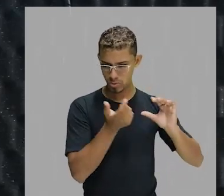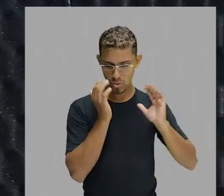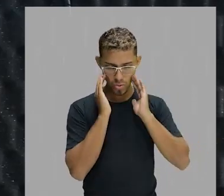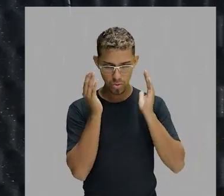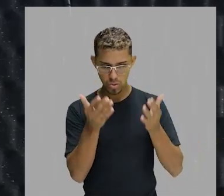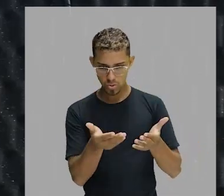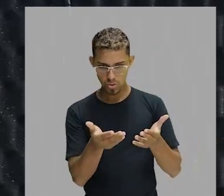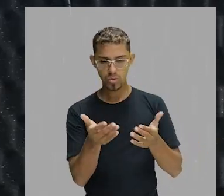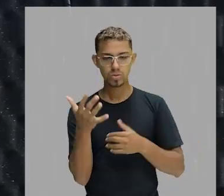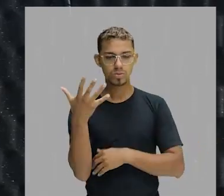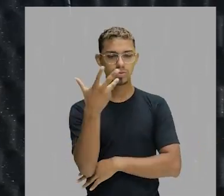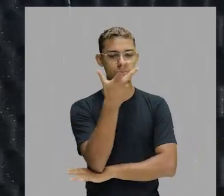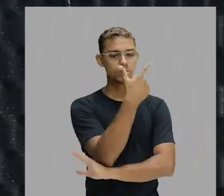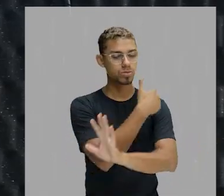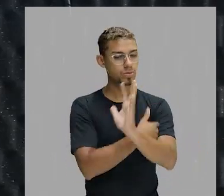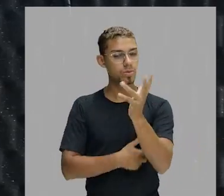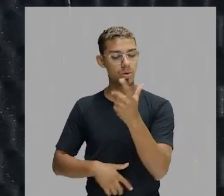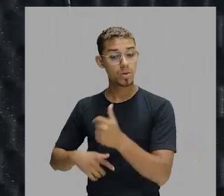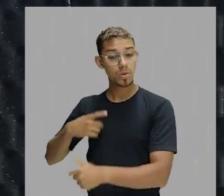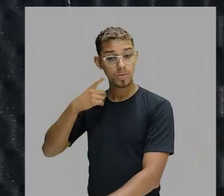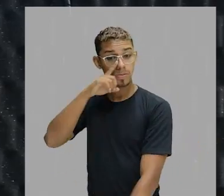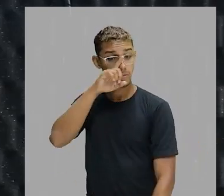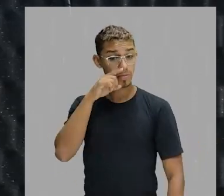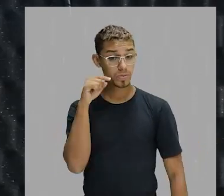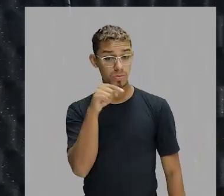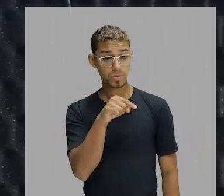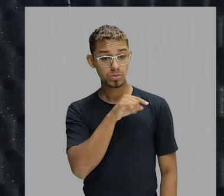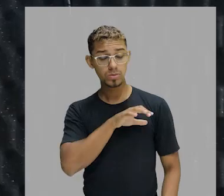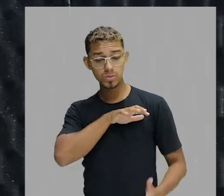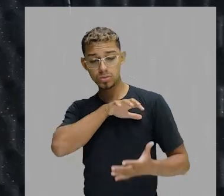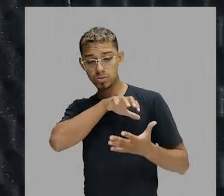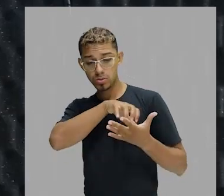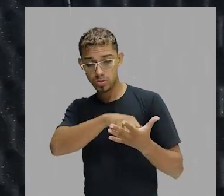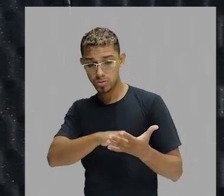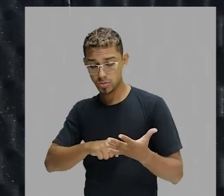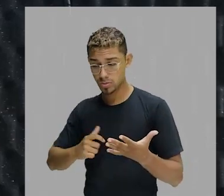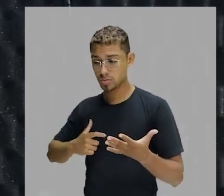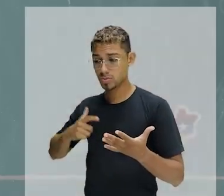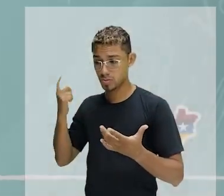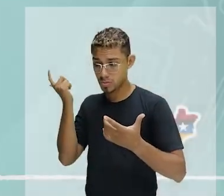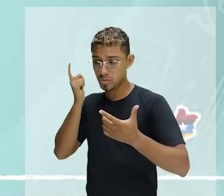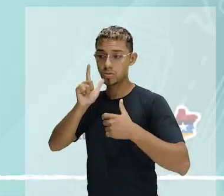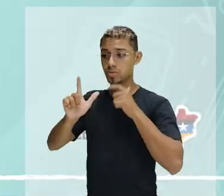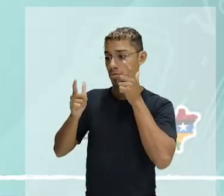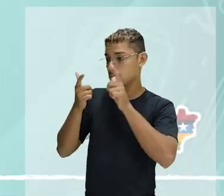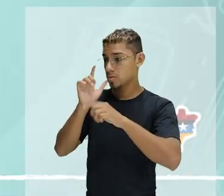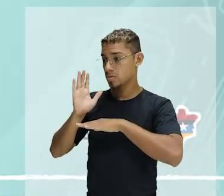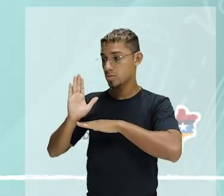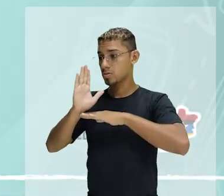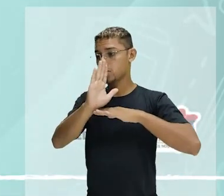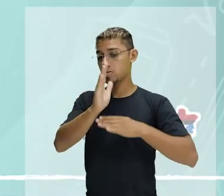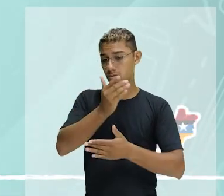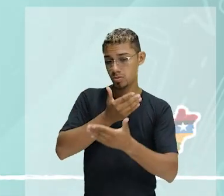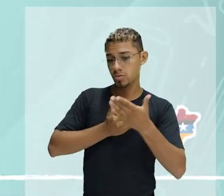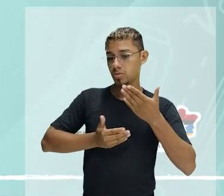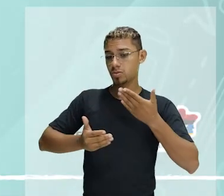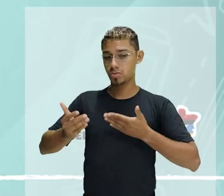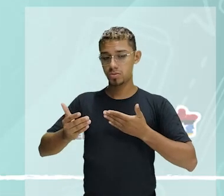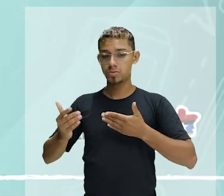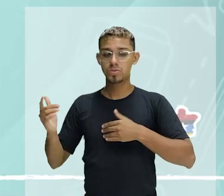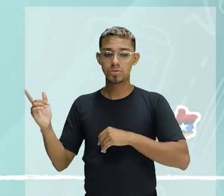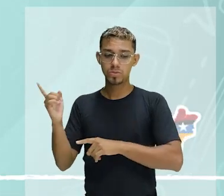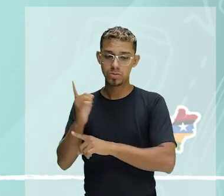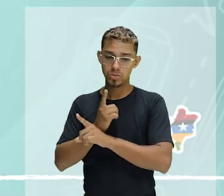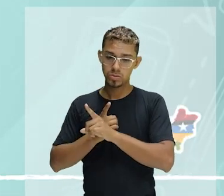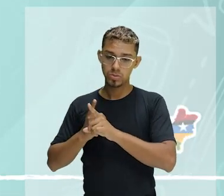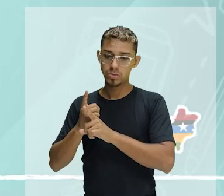ambiental. Então, se eu agredir ali, eu busco meios para recuperar esse meio, beleza? Então, ó, isso aqui é muito falso, né?